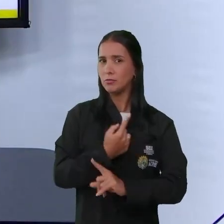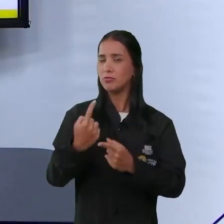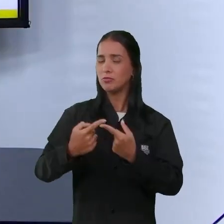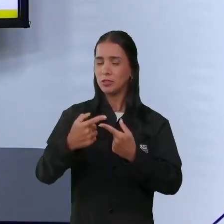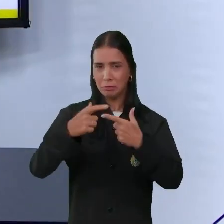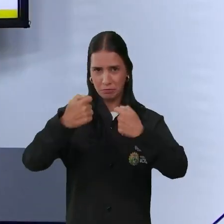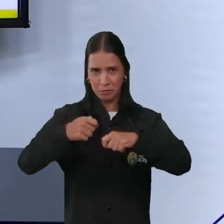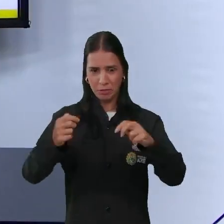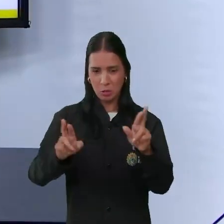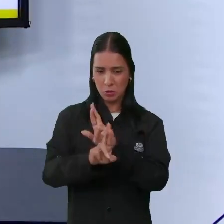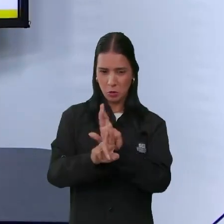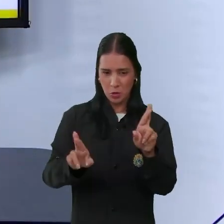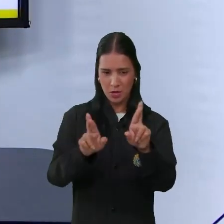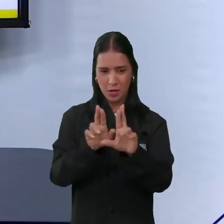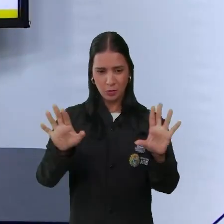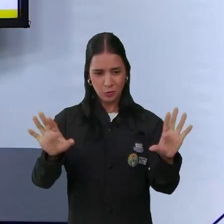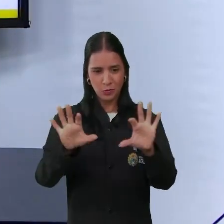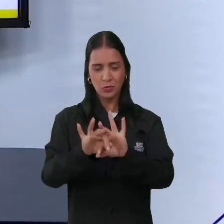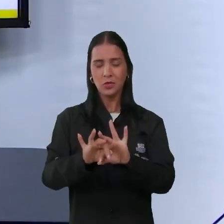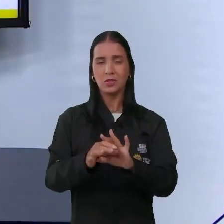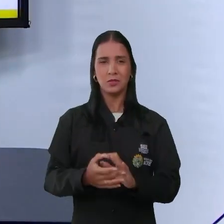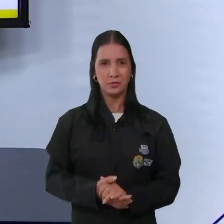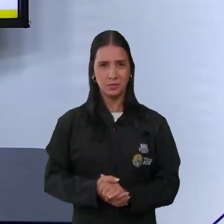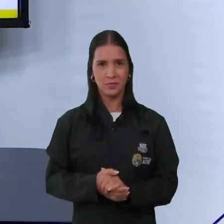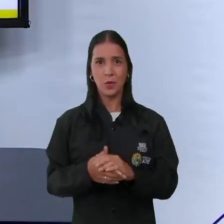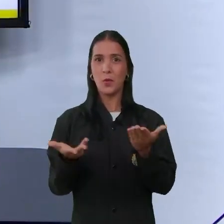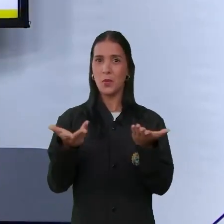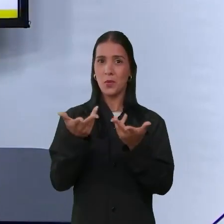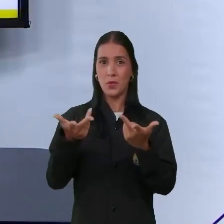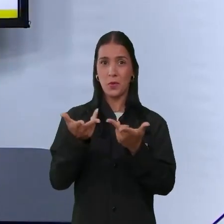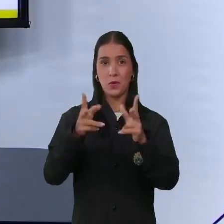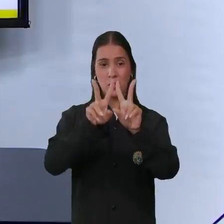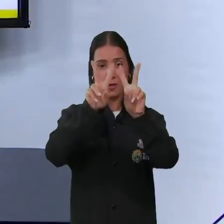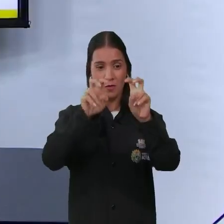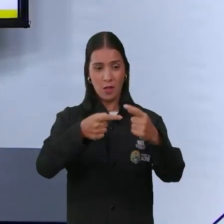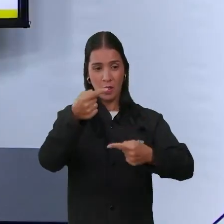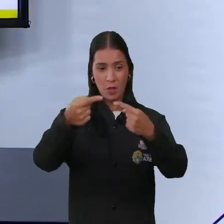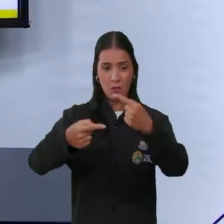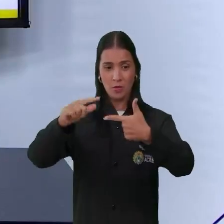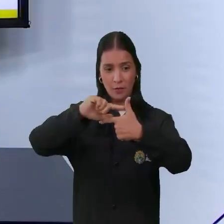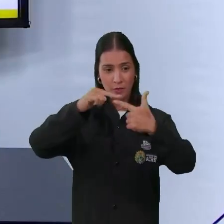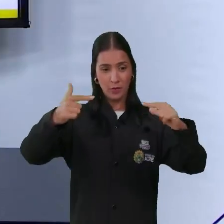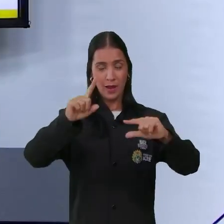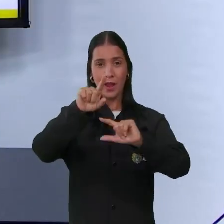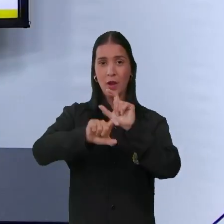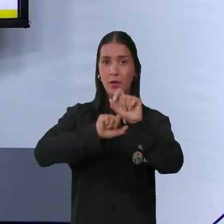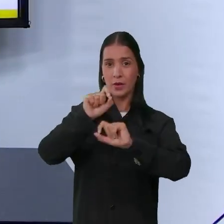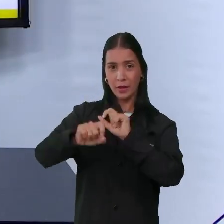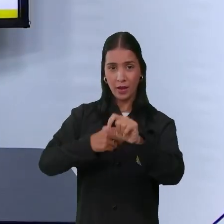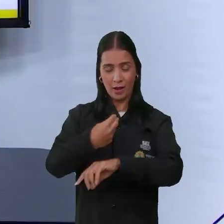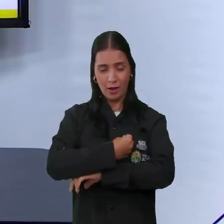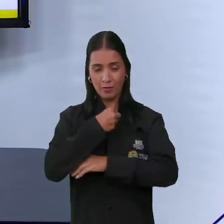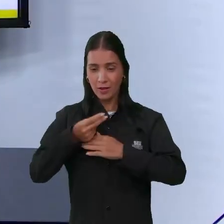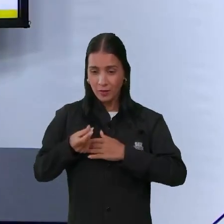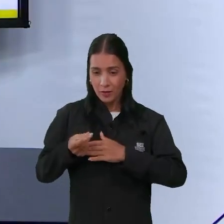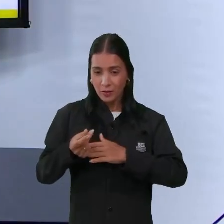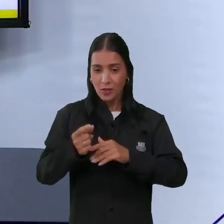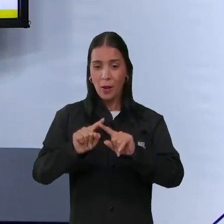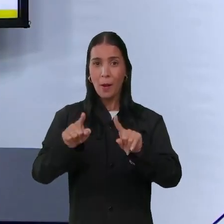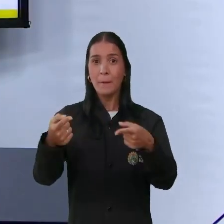tecnologia da contemporaneidade, é prolongar a vida, mas, ao mesmo